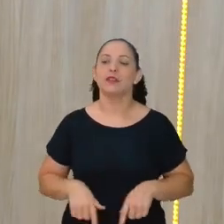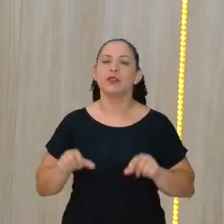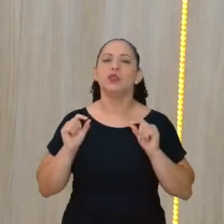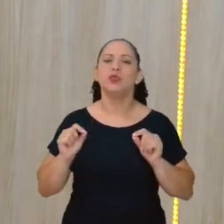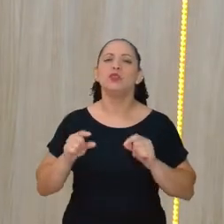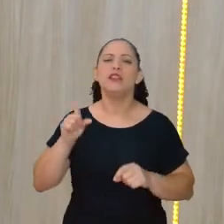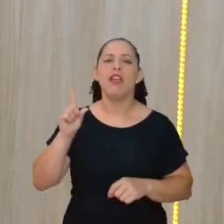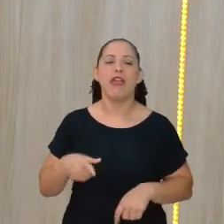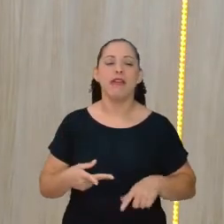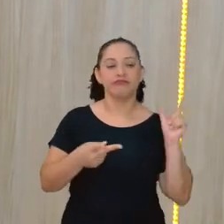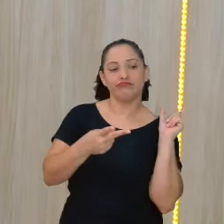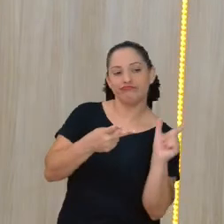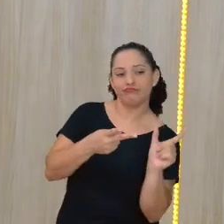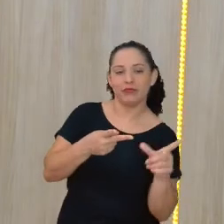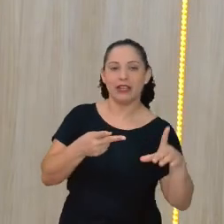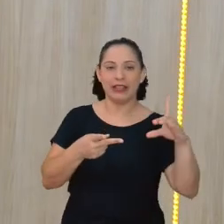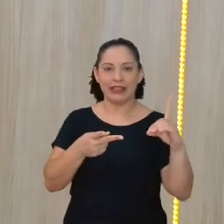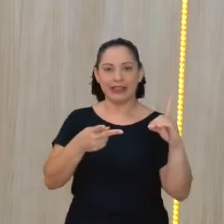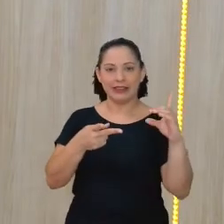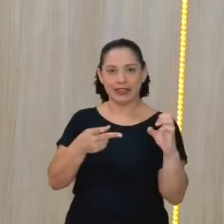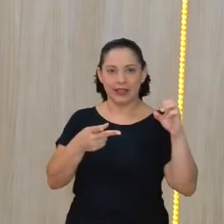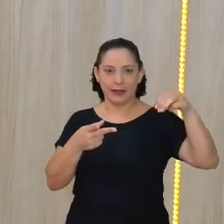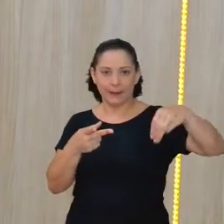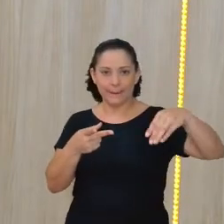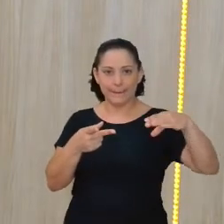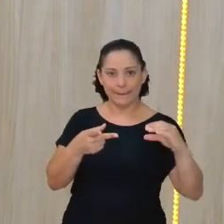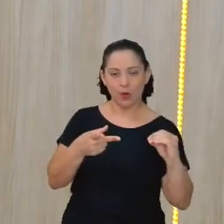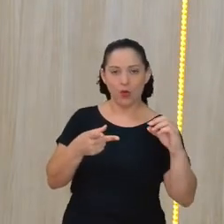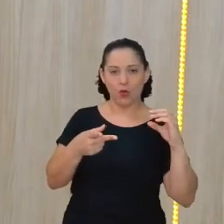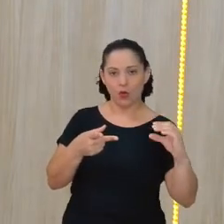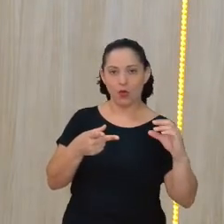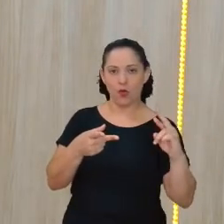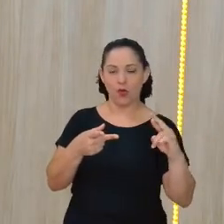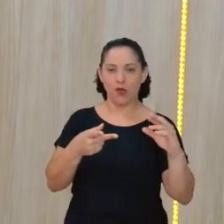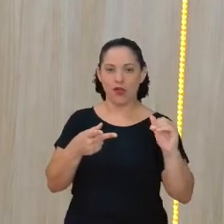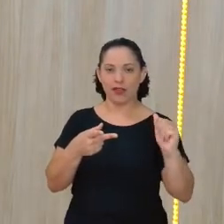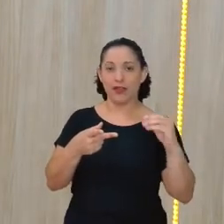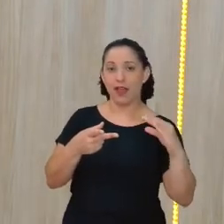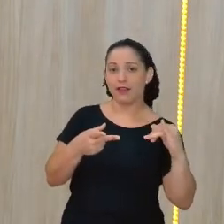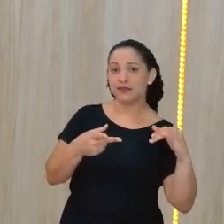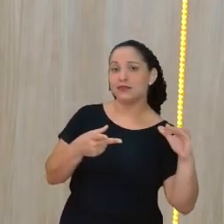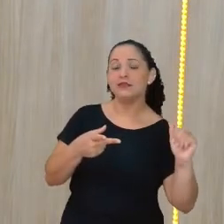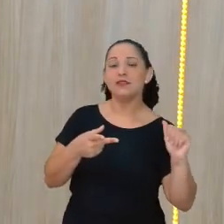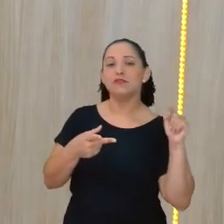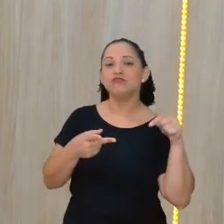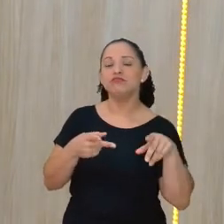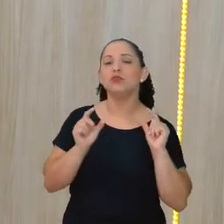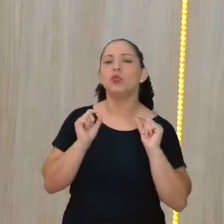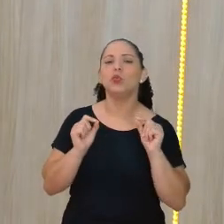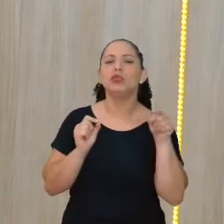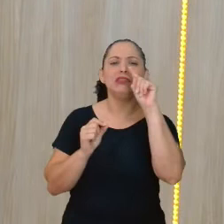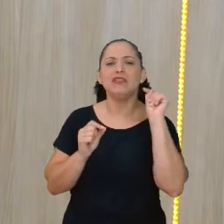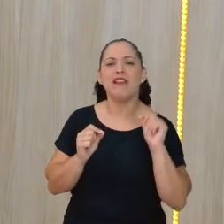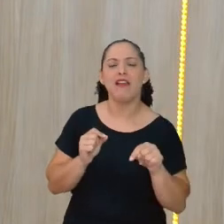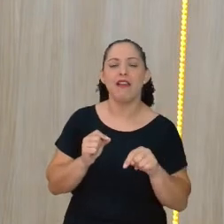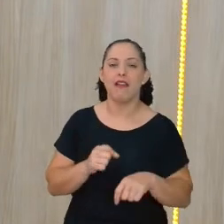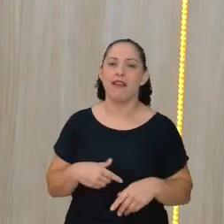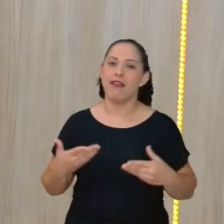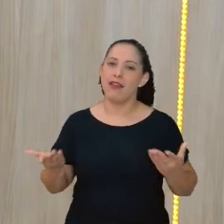democracia? Democracia, gente, ainda falando de democracia, é o regime político em que